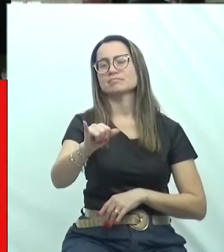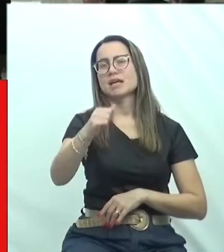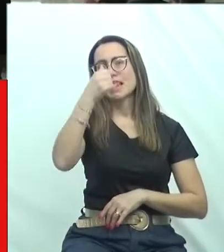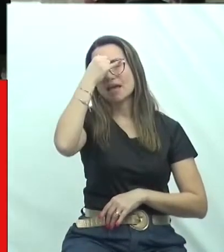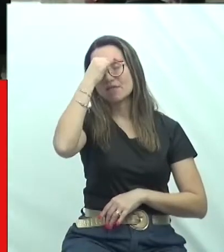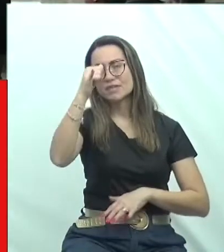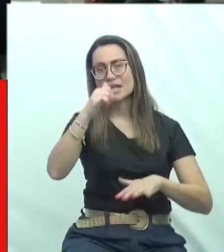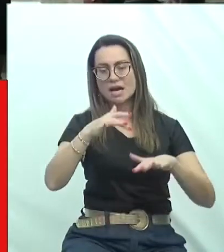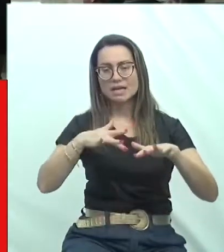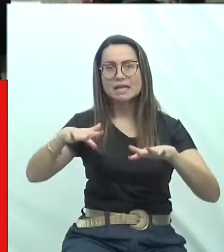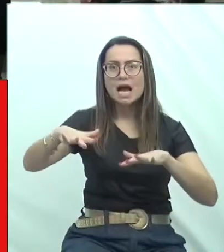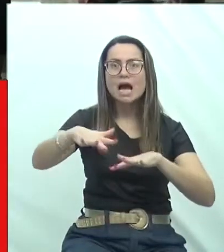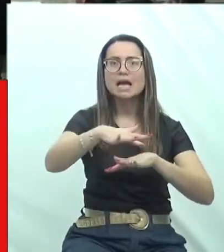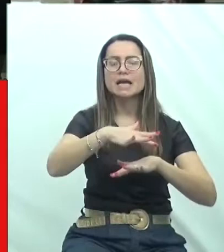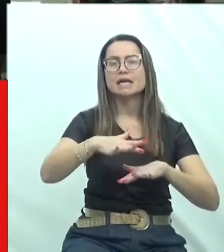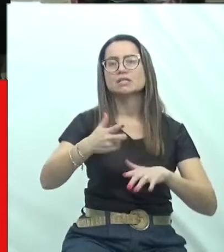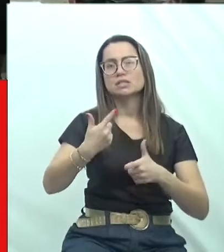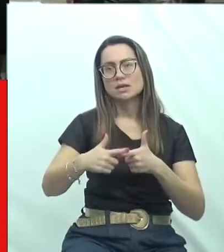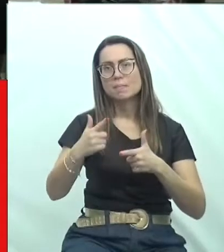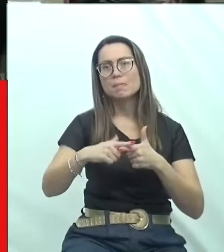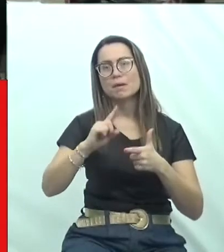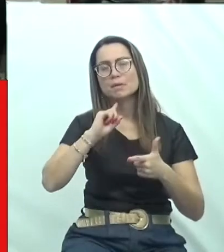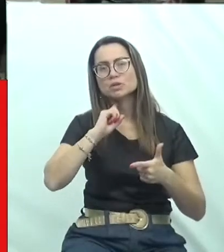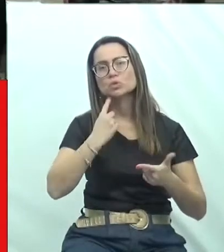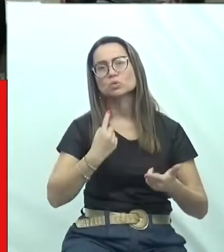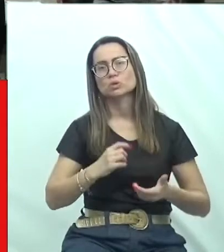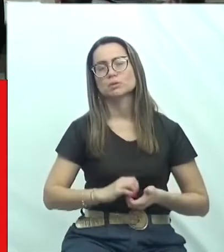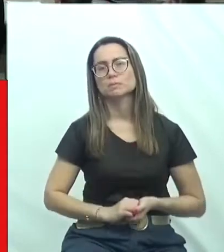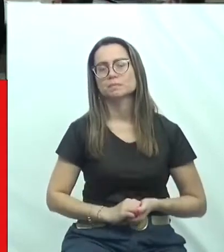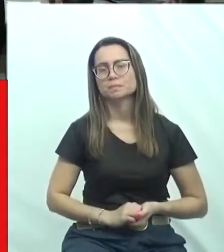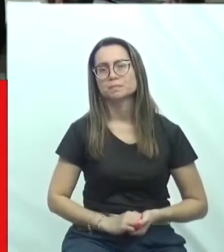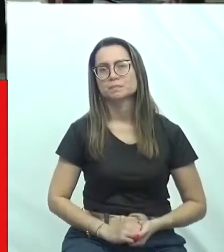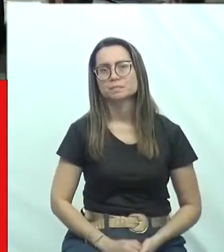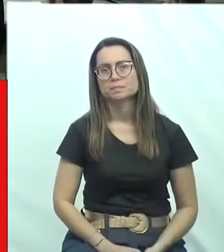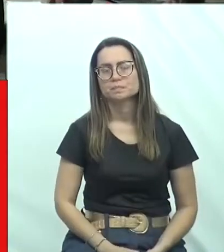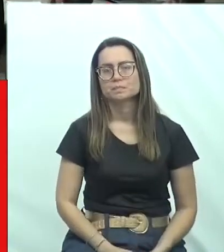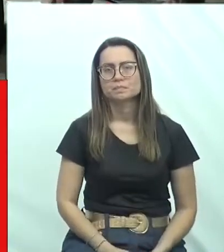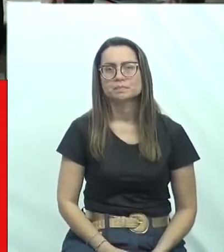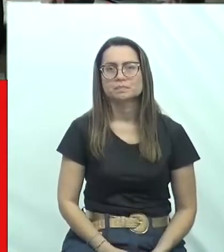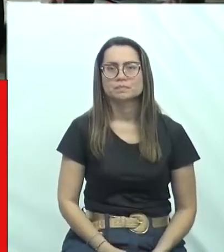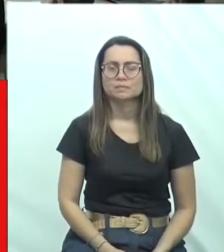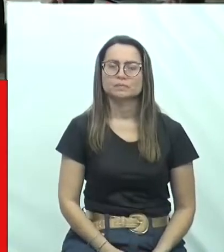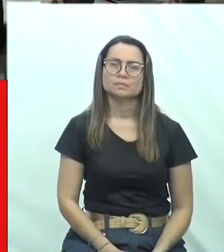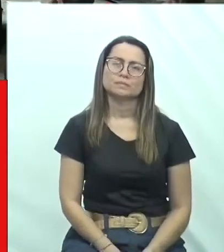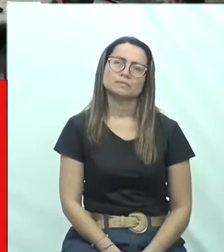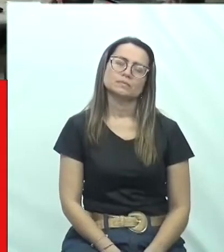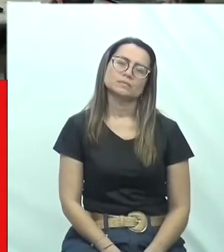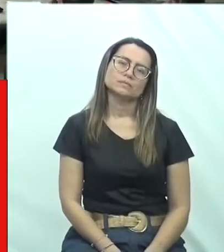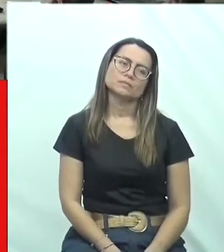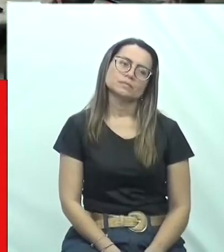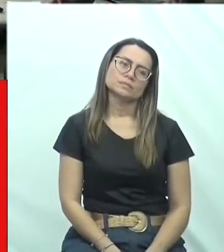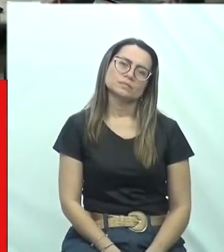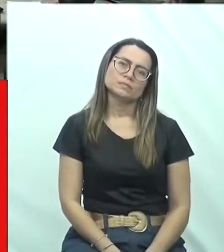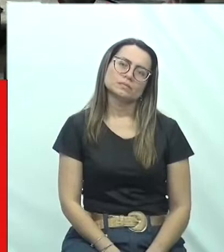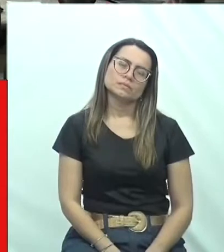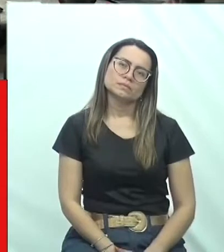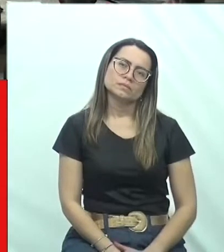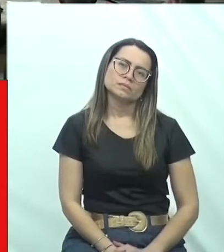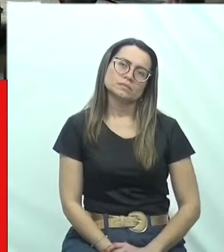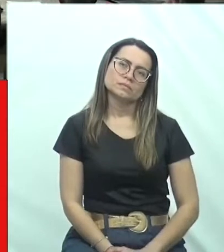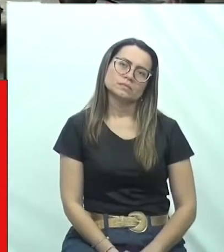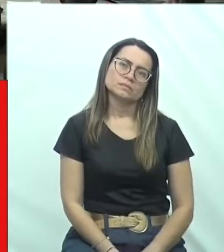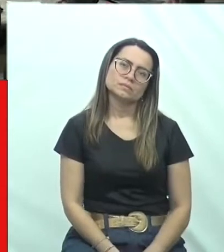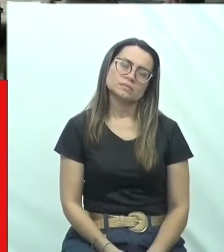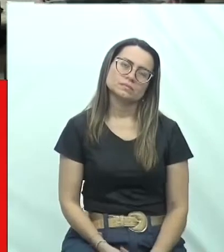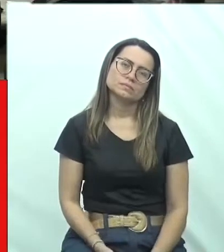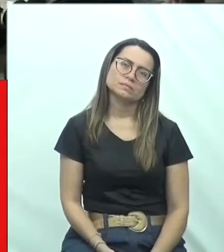seja contaminada. Tá, nós temos mais alguns vereadores e depois para nós fazermos, o Gustavo pode voltar daí para a questão do